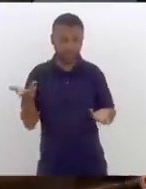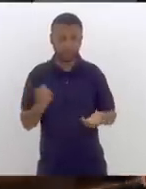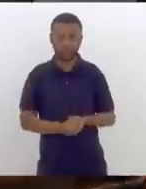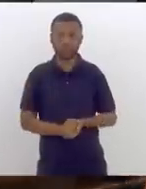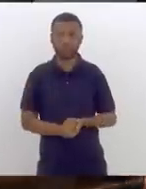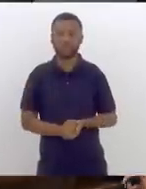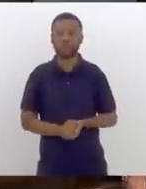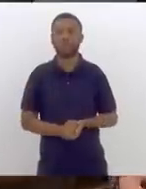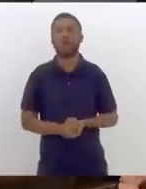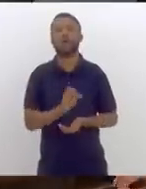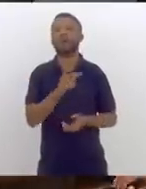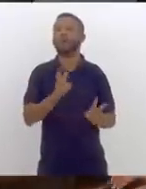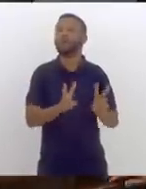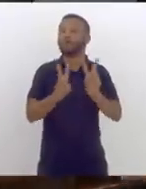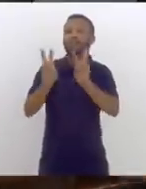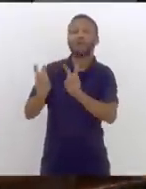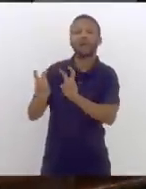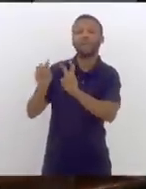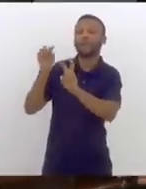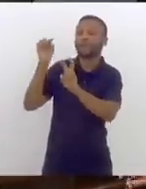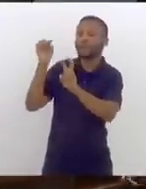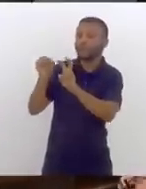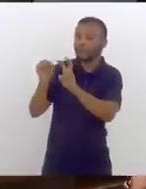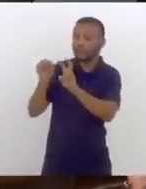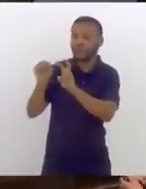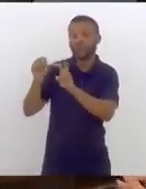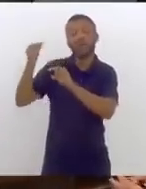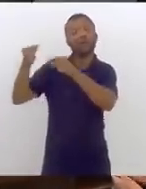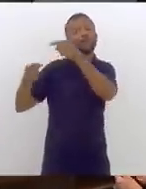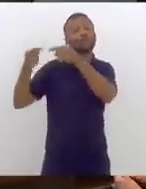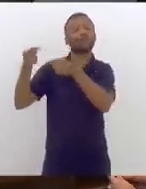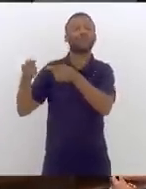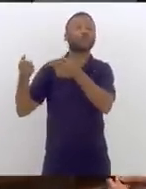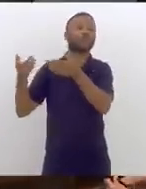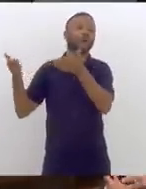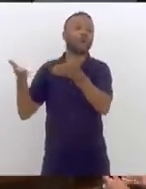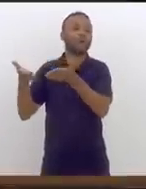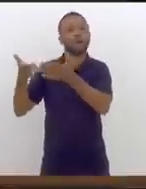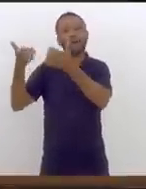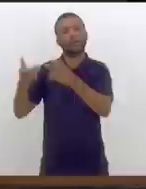dá para a gente poder falar do tema falar agora próximo tema que nós vamos falar